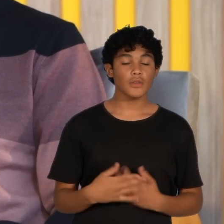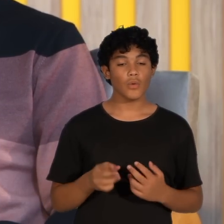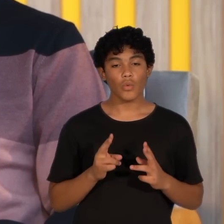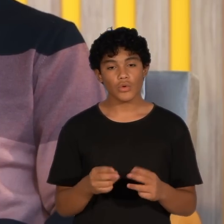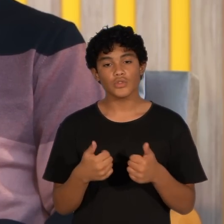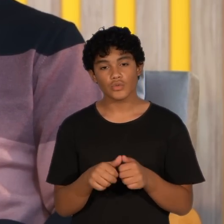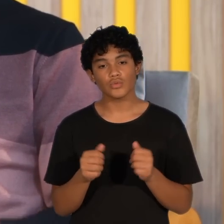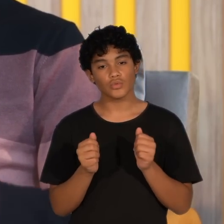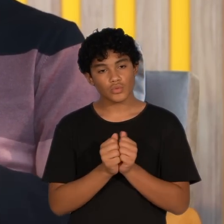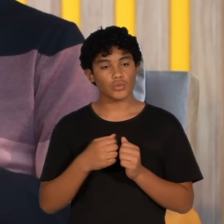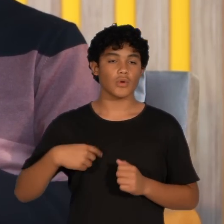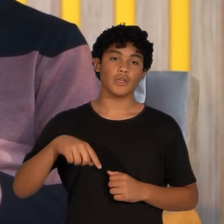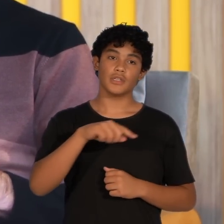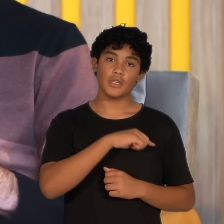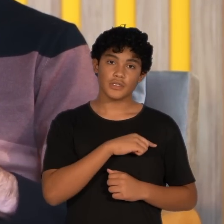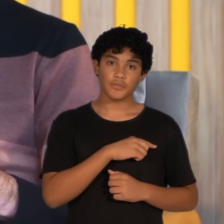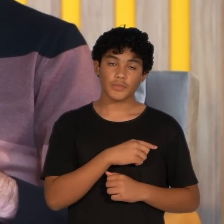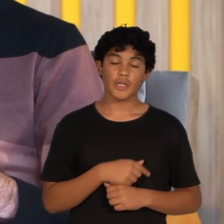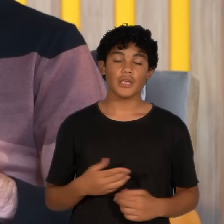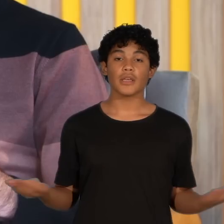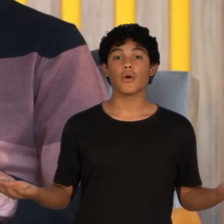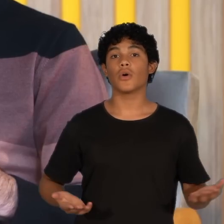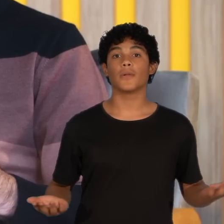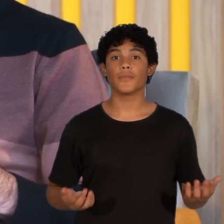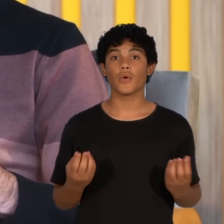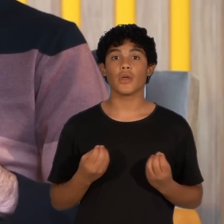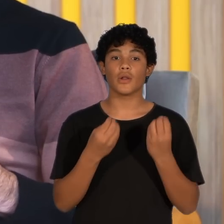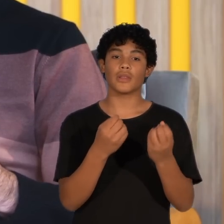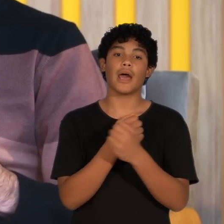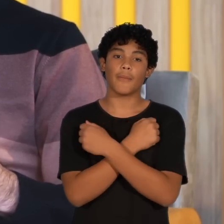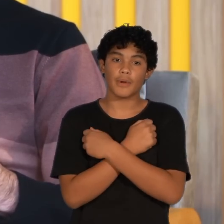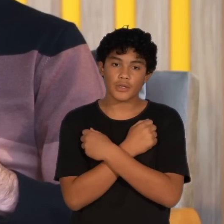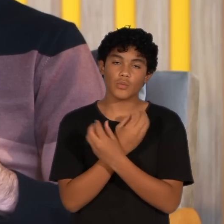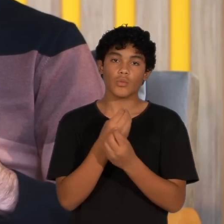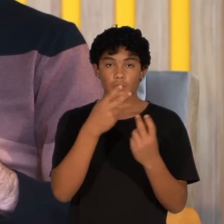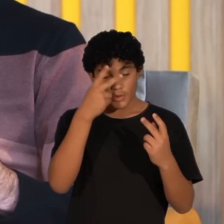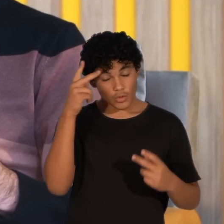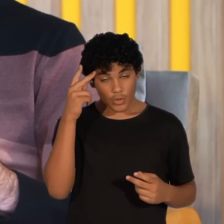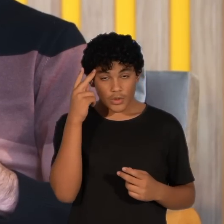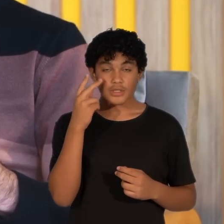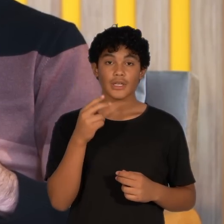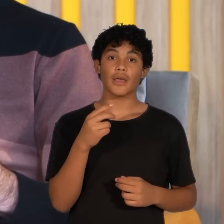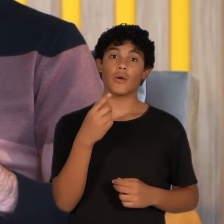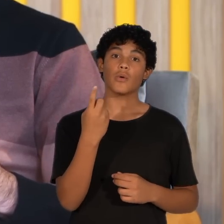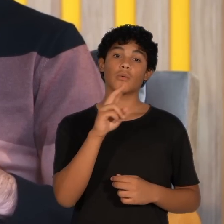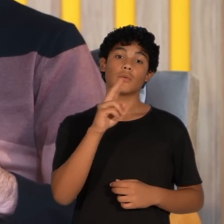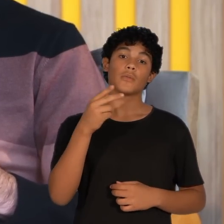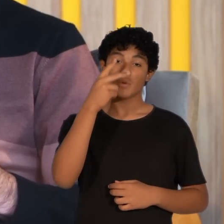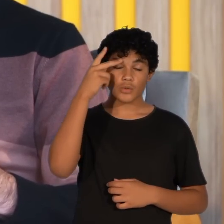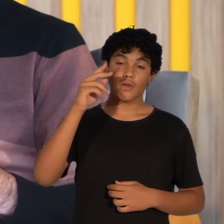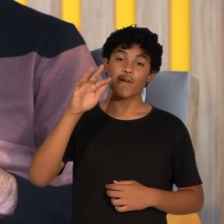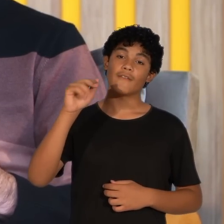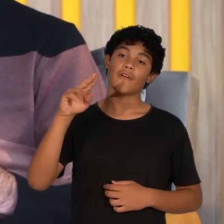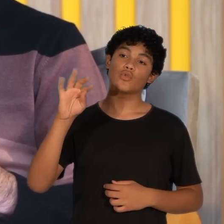ministério, tá? Continue conosco, e aqui vai um abraço muito especial para o Fausto Benório, lá da Angola, que está